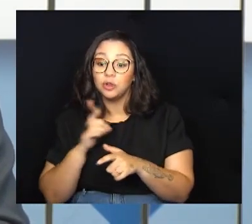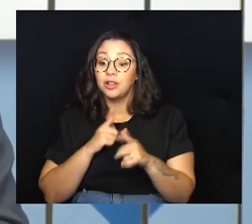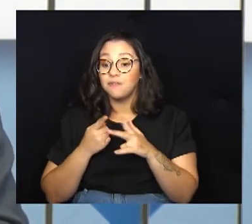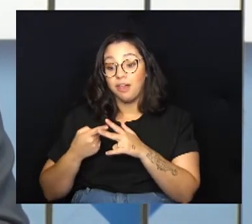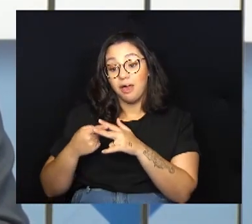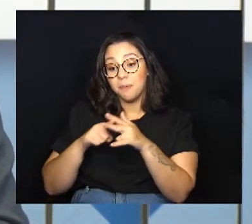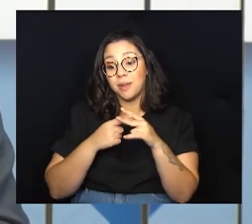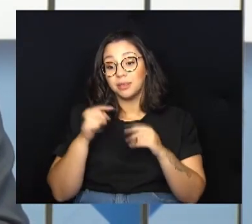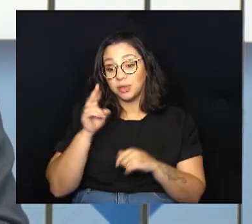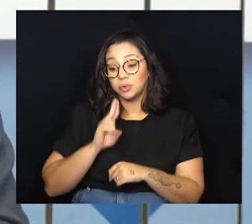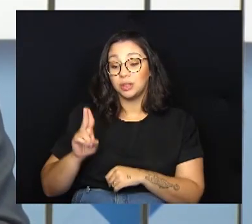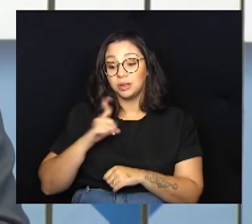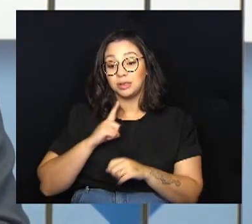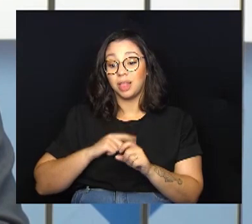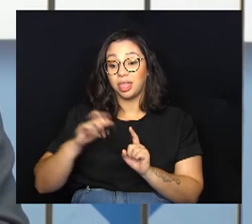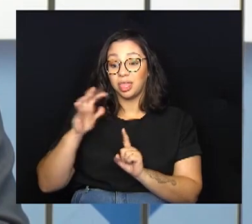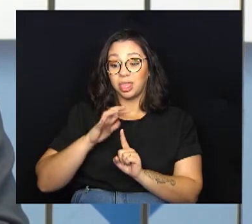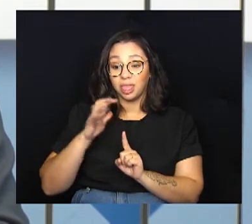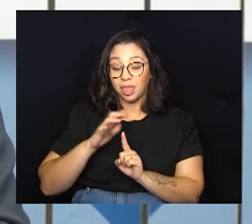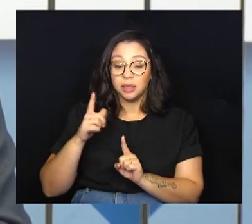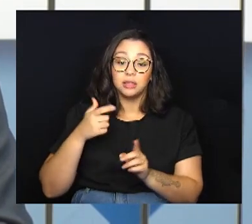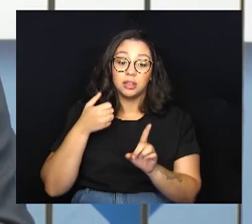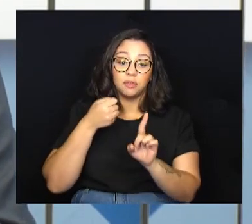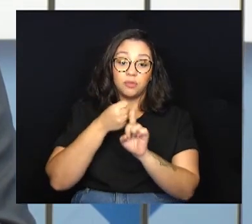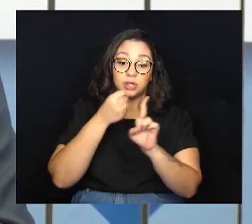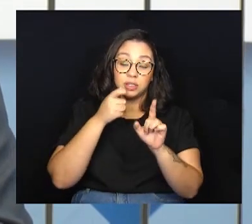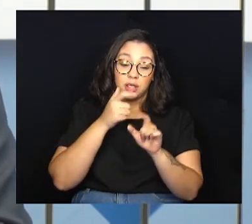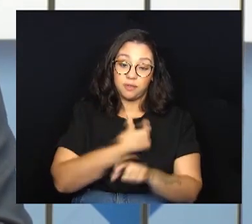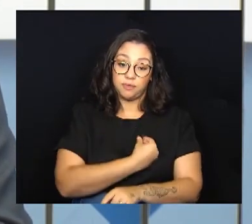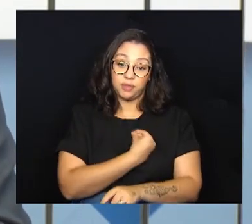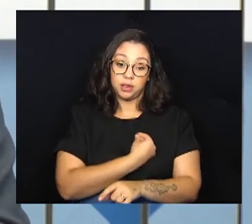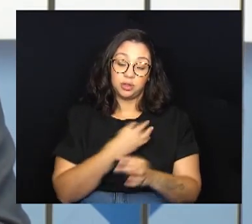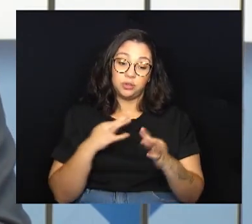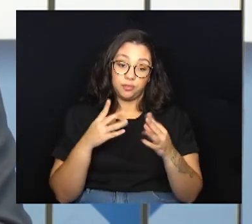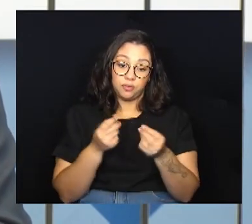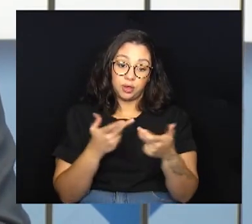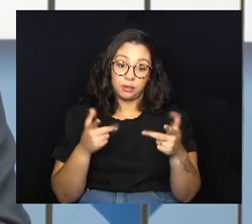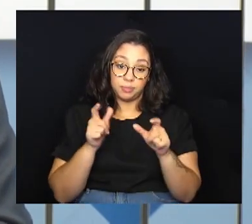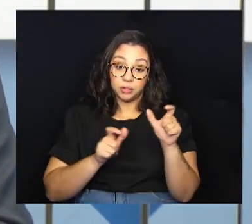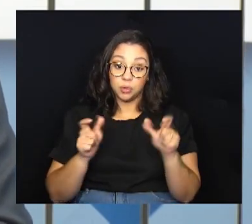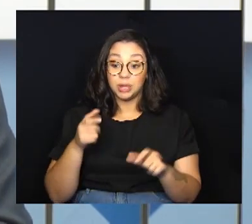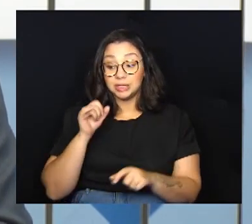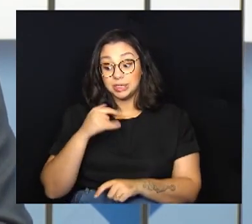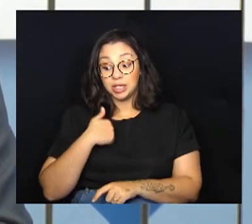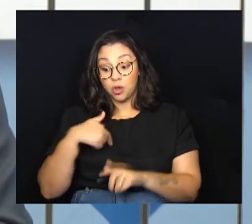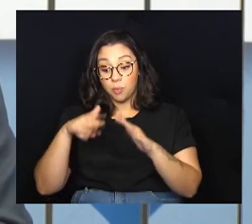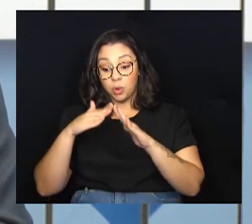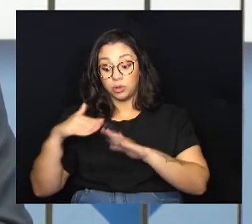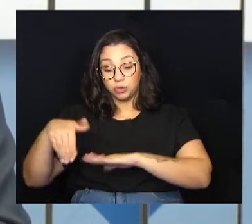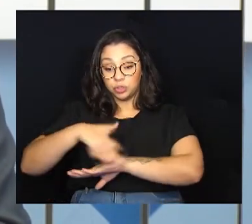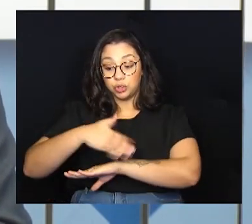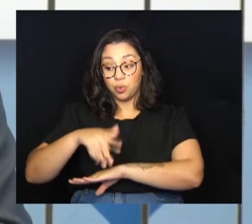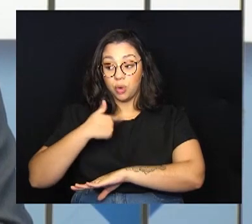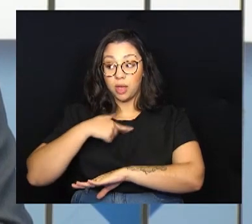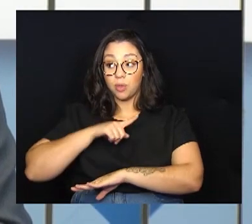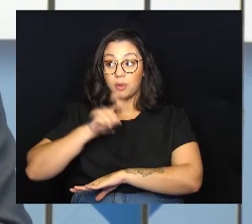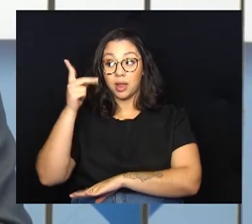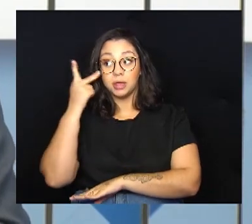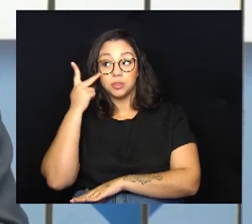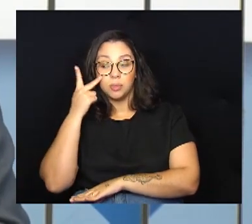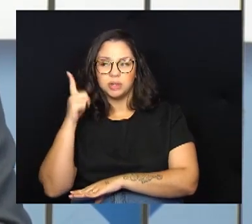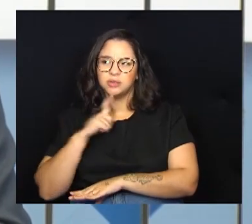droga. Aí está naquele momento que não tem maconha. Ele já passou por toda aquela adrenalina para comprar uma substância